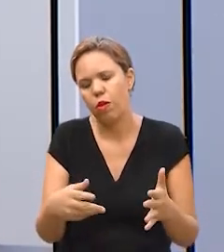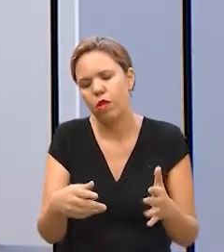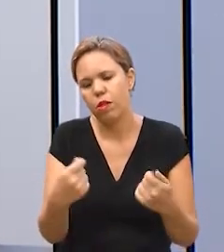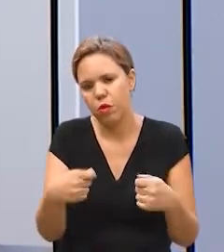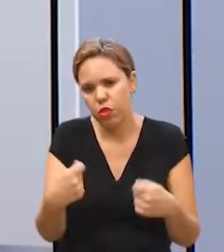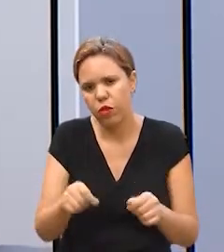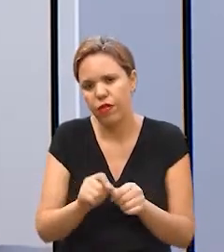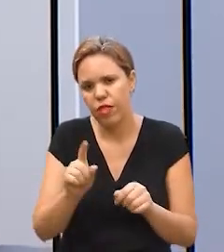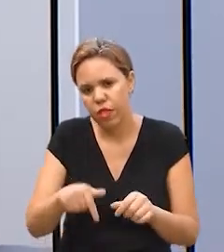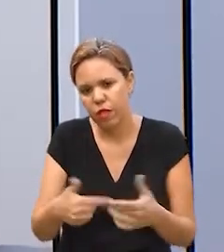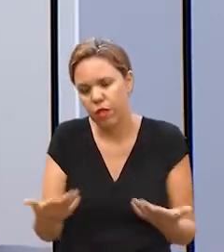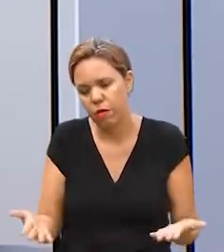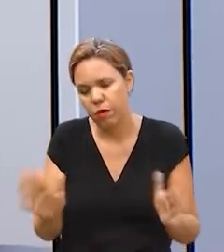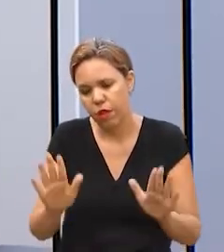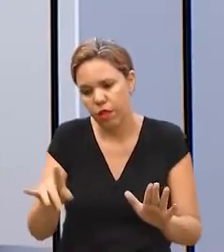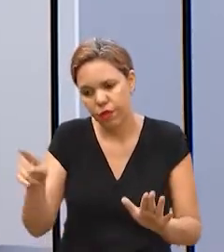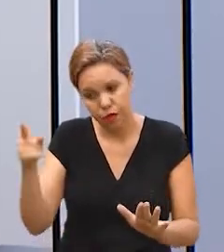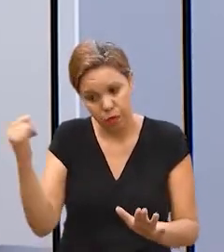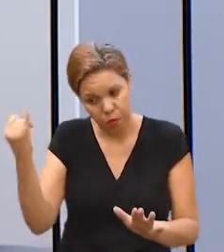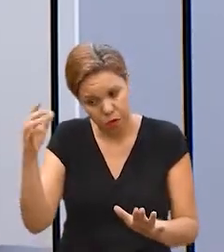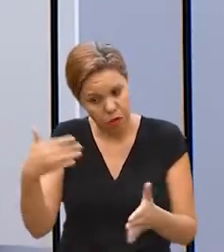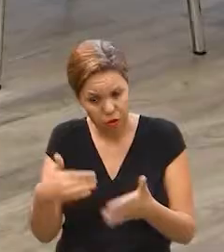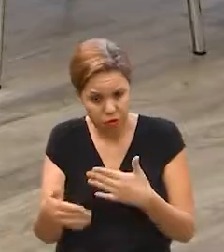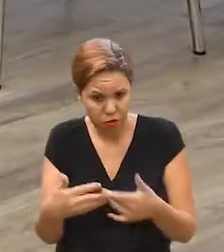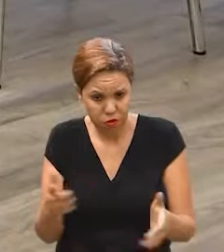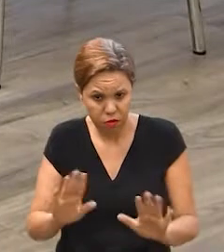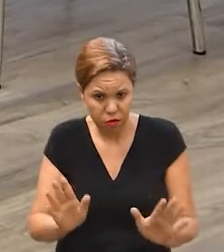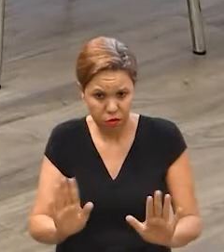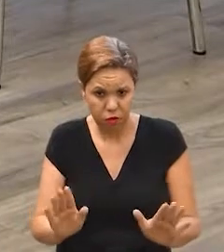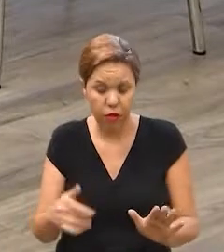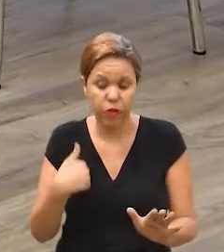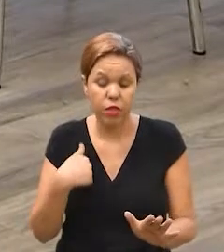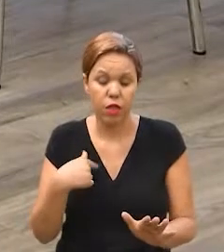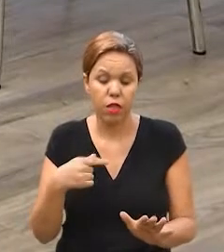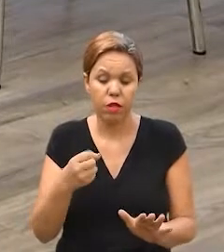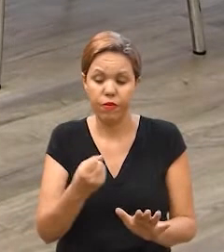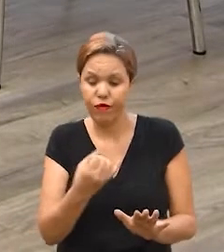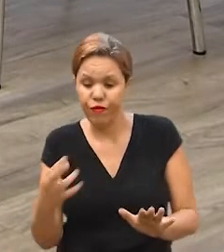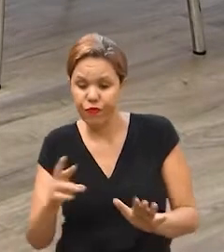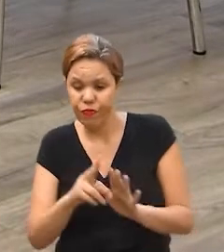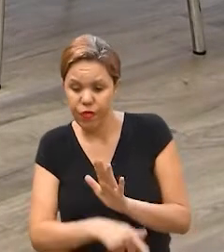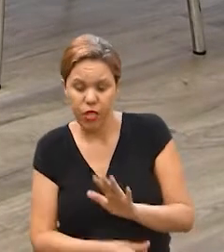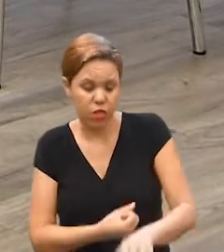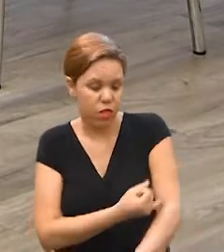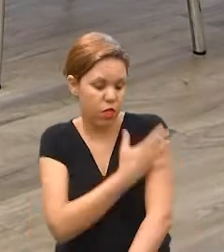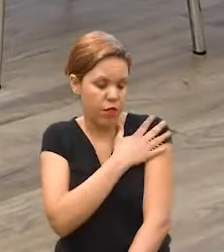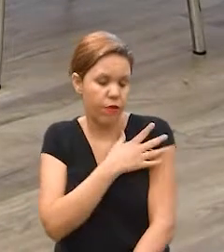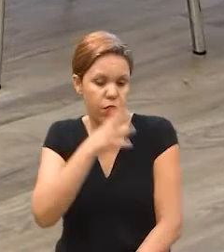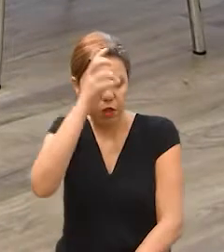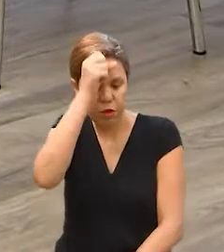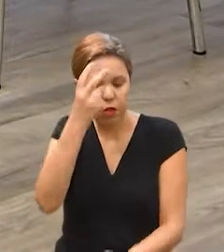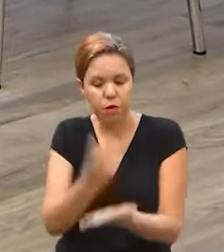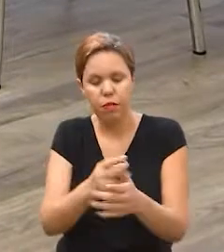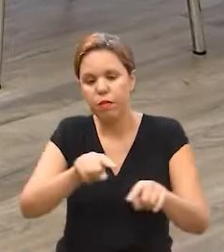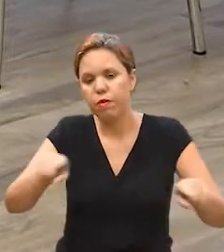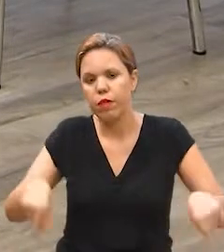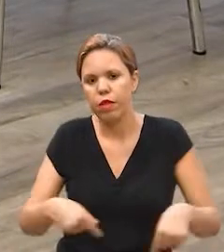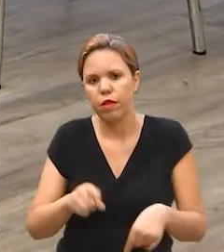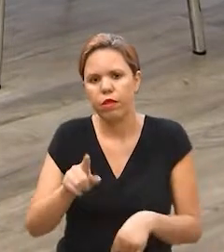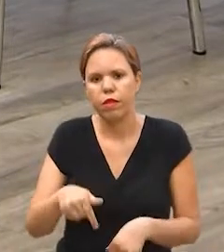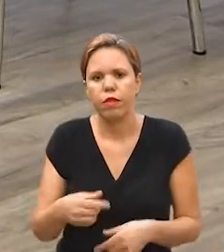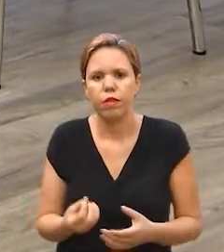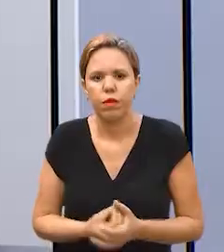o fato é que você está pegando alunos de diferentes níveis de aprendizagem e colocando na mesma sala. E